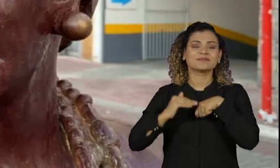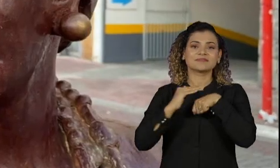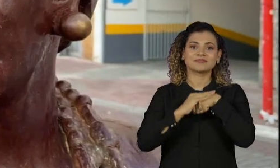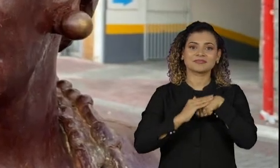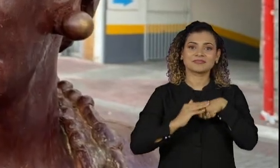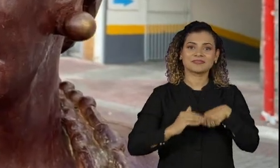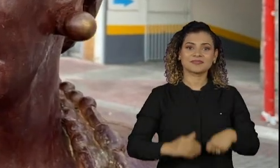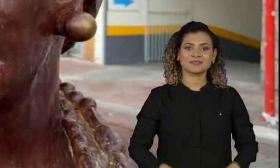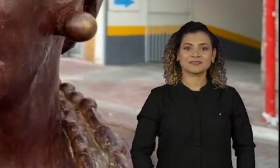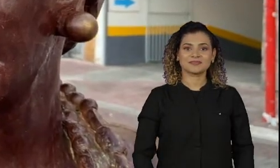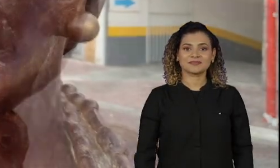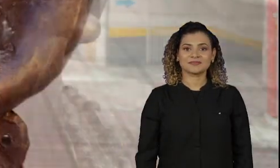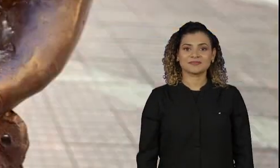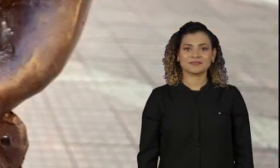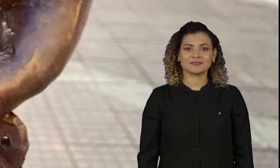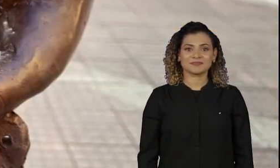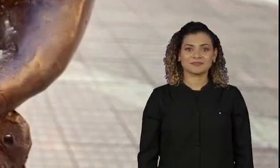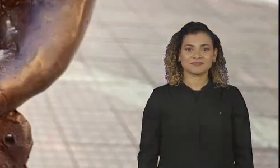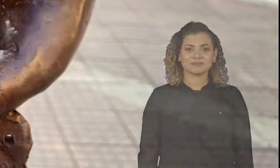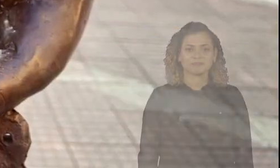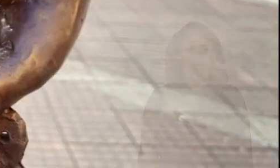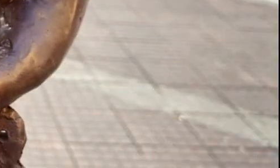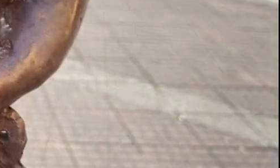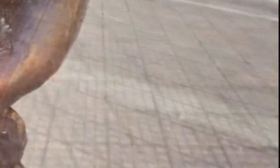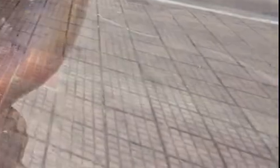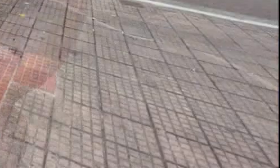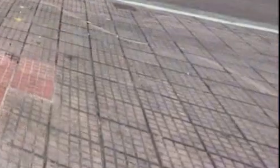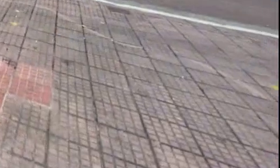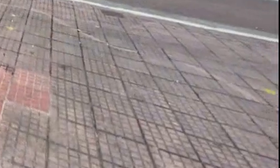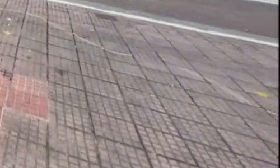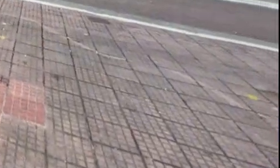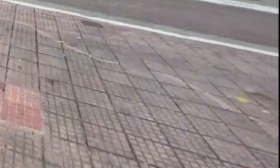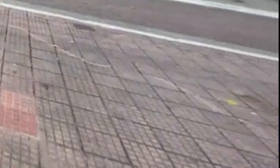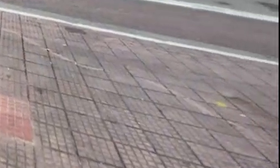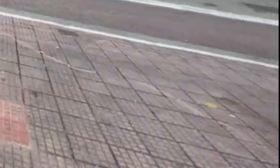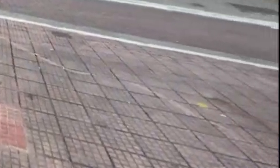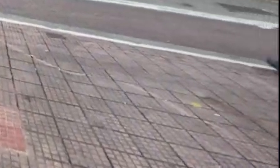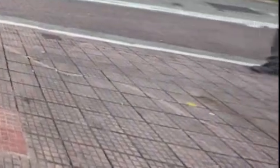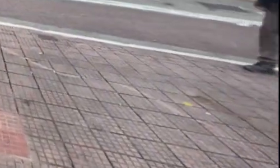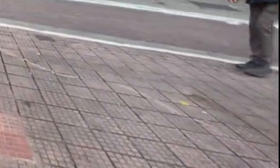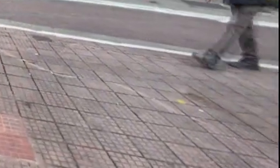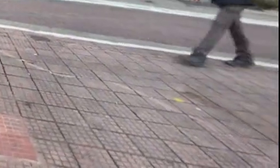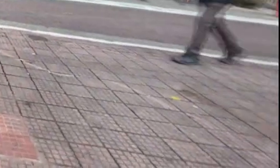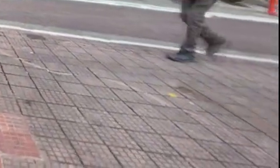Lava Pés Pirata Negro, a mensageira da fraternidade.